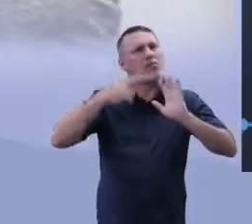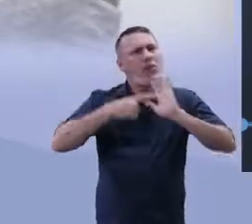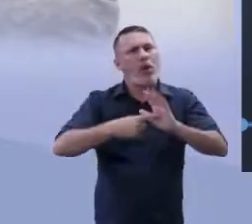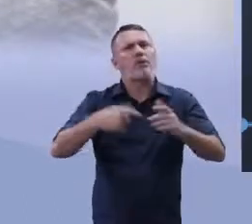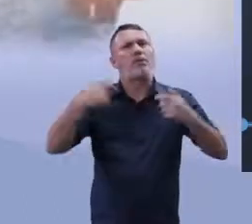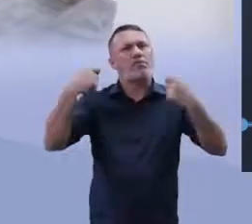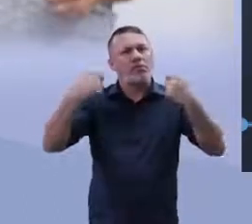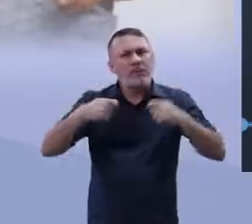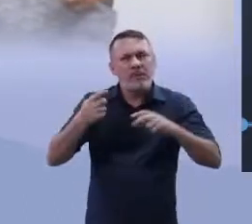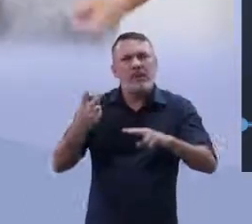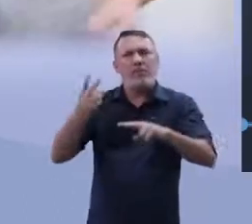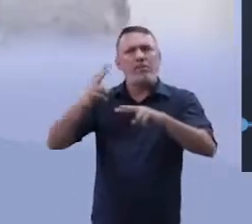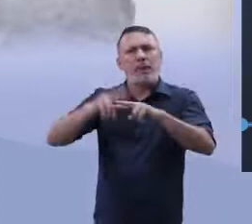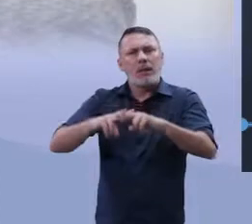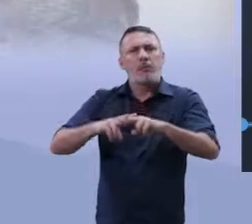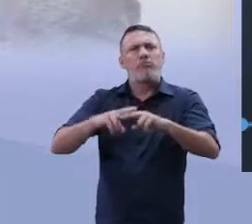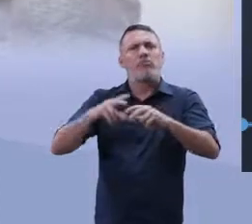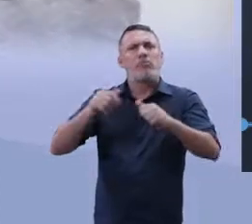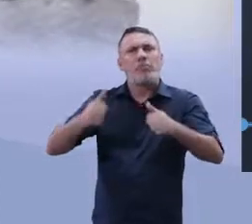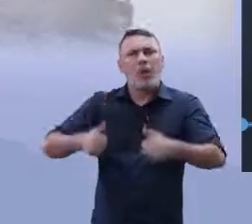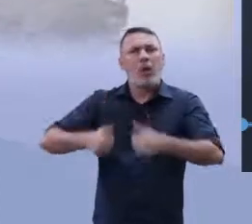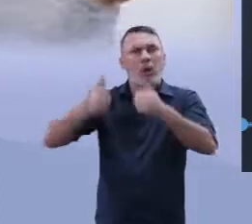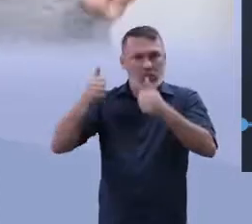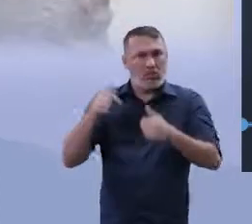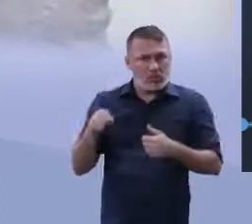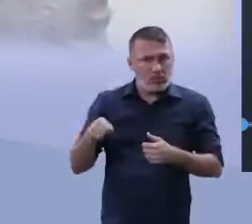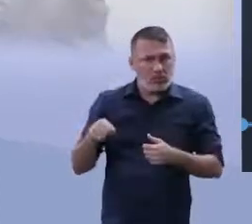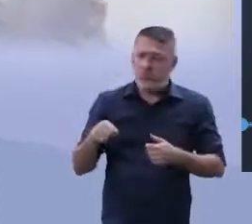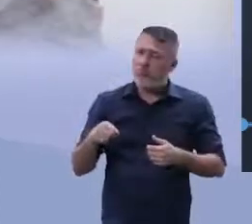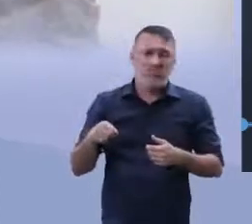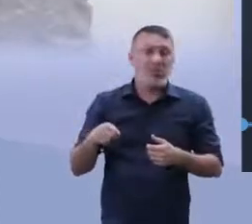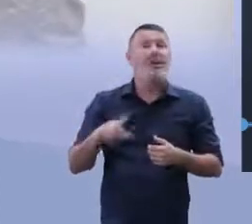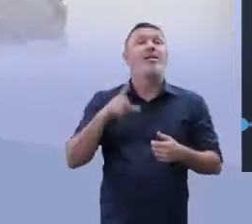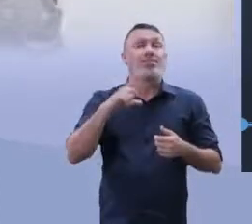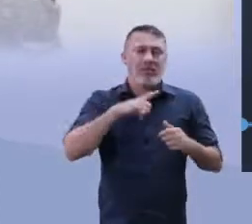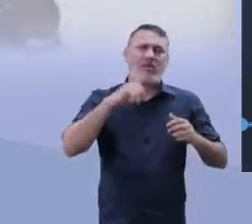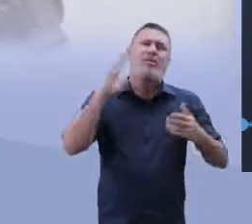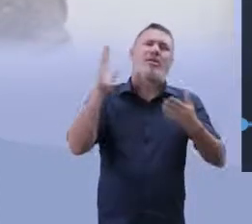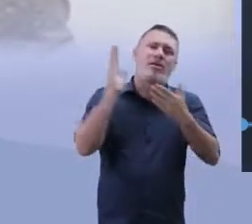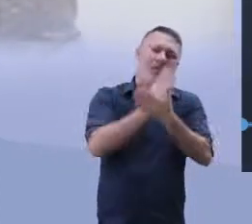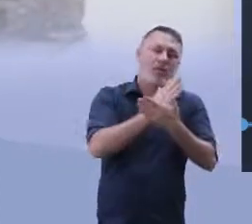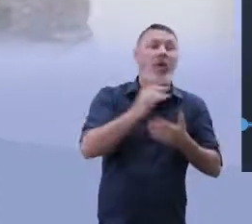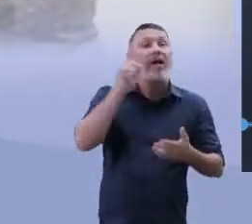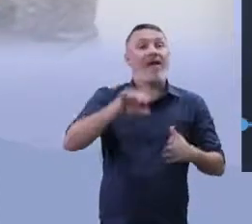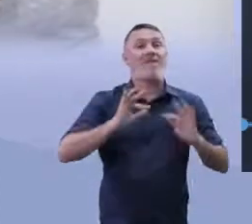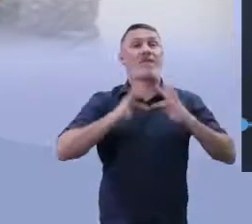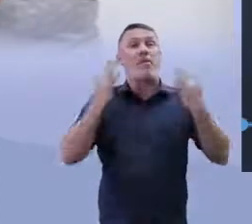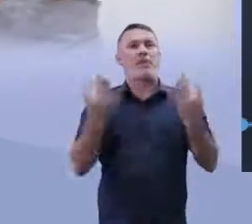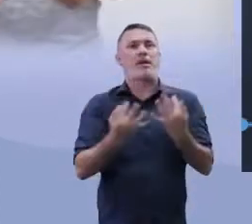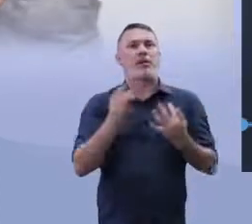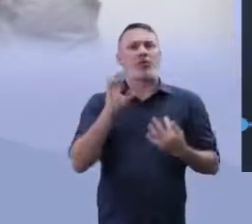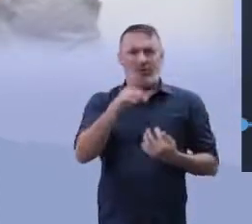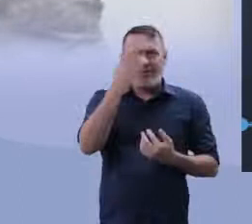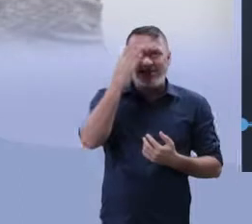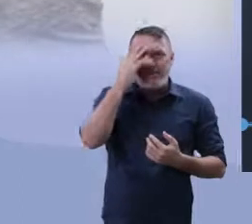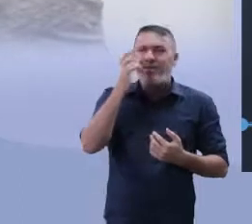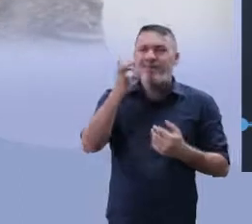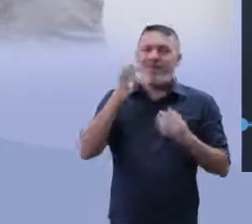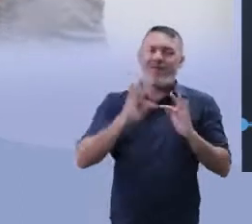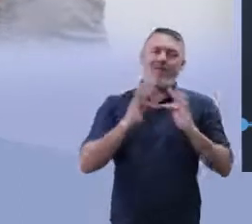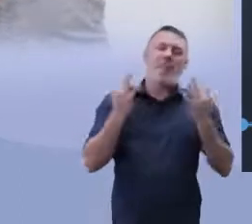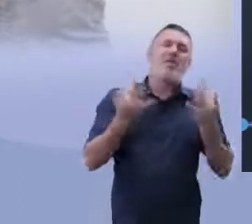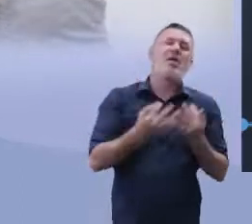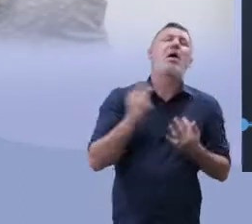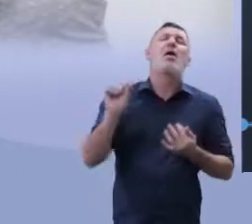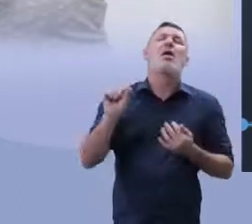melhoria do sistema penitenciário. Quando isso ocorre, infelizmente, são só as famílias que têm um familiar ali. Dói muito quando você tem um familiar